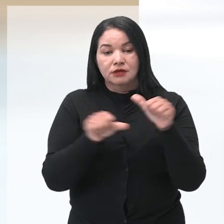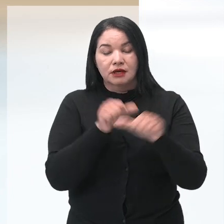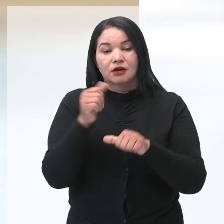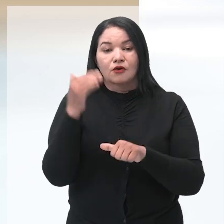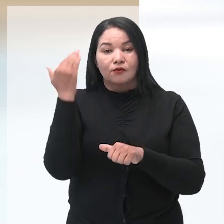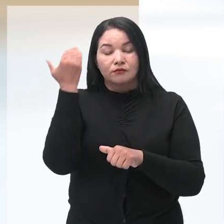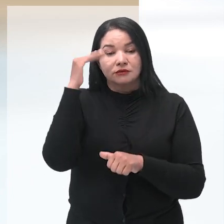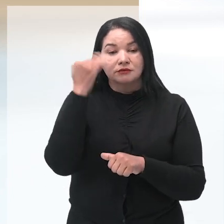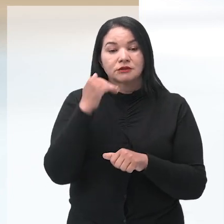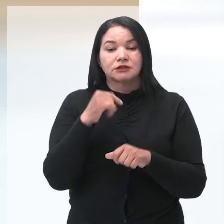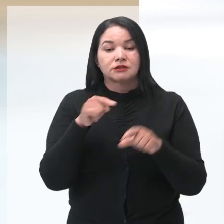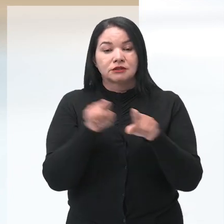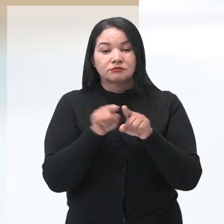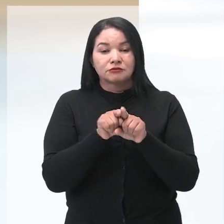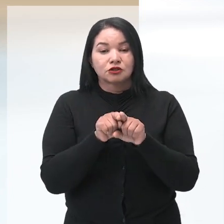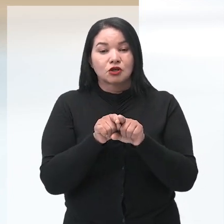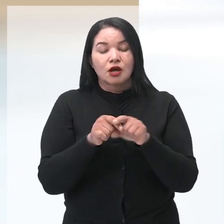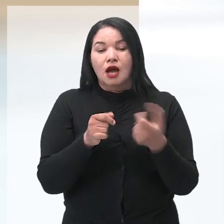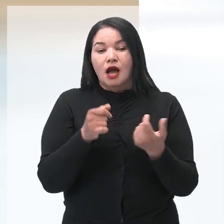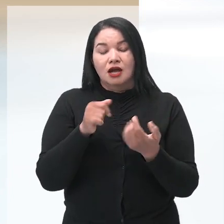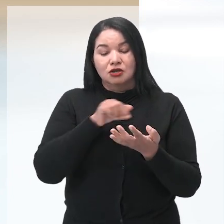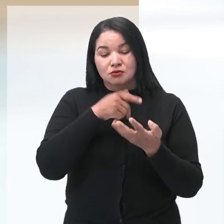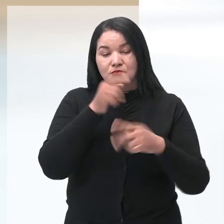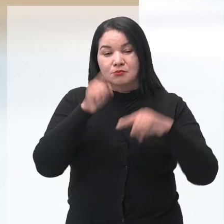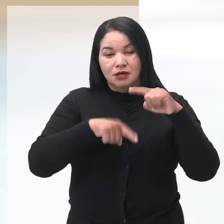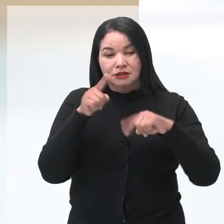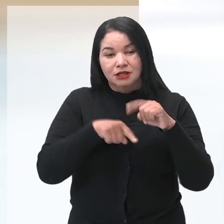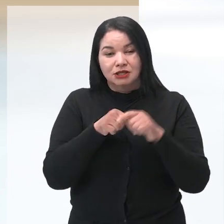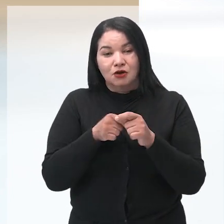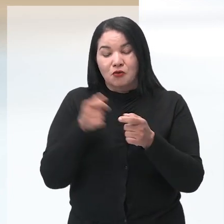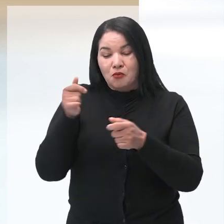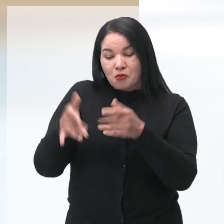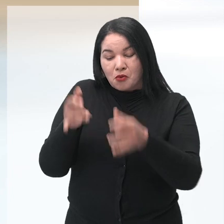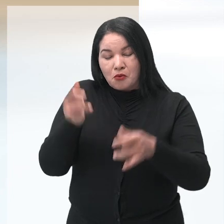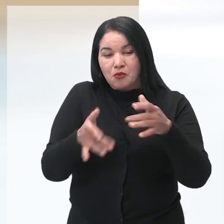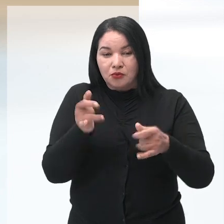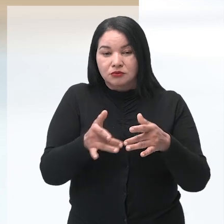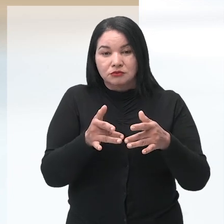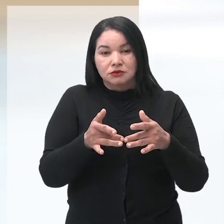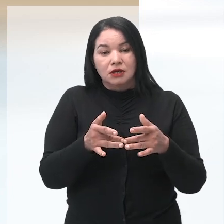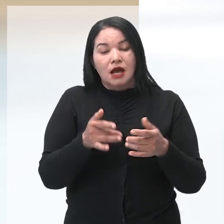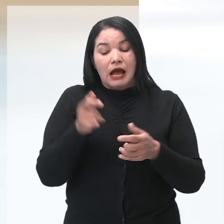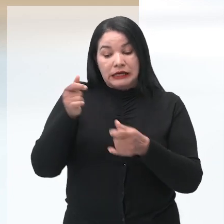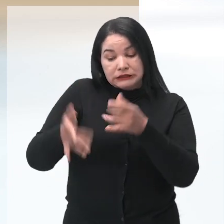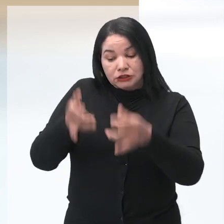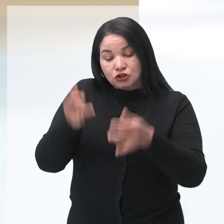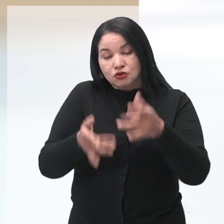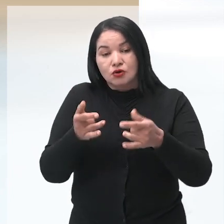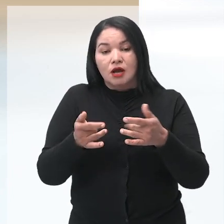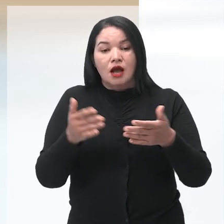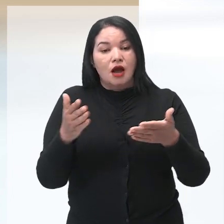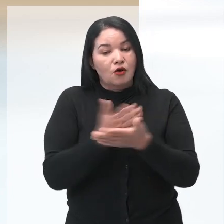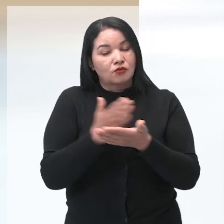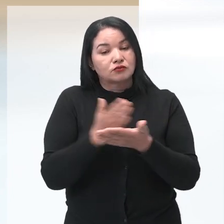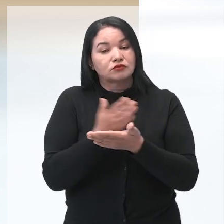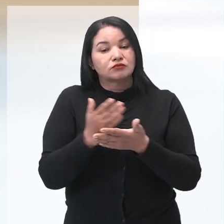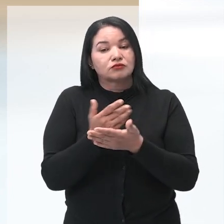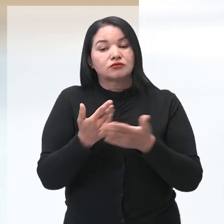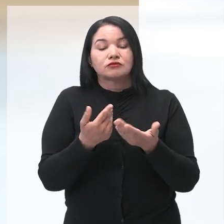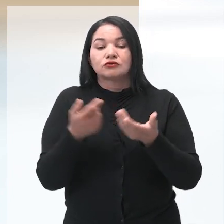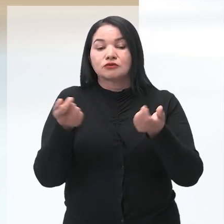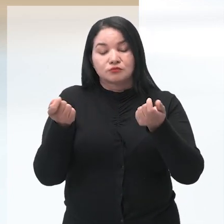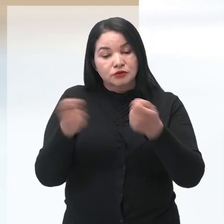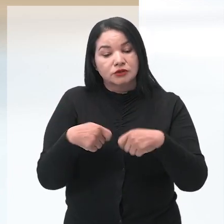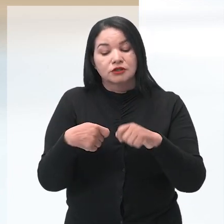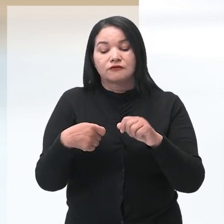é descartado. Afinal de contas, nem tudo aquilo que é descartado não tem valor. Muito pelo